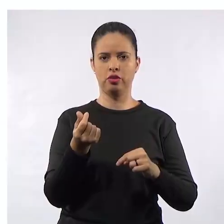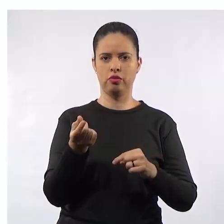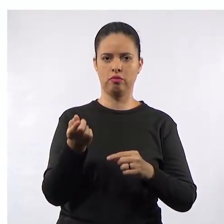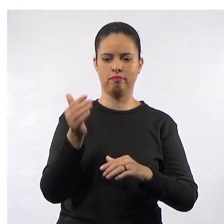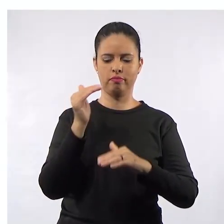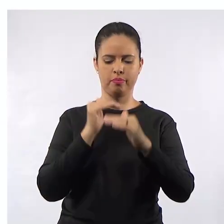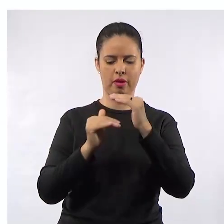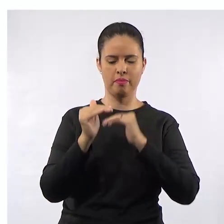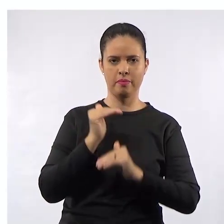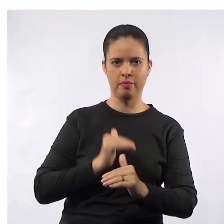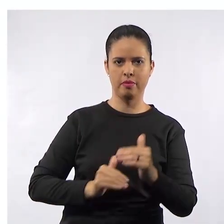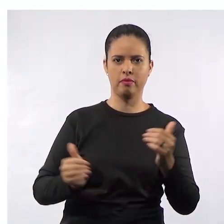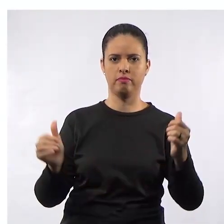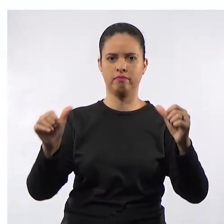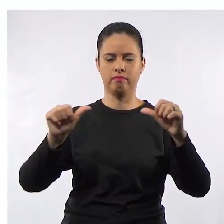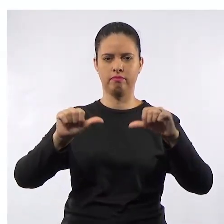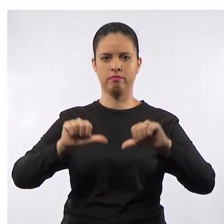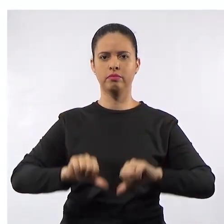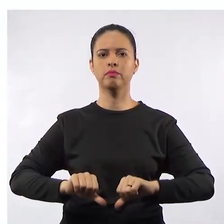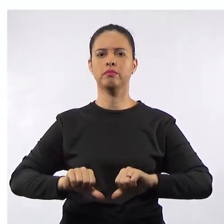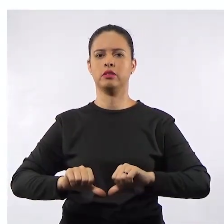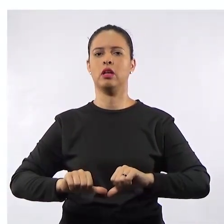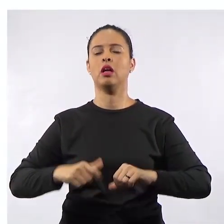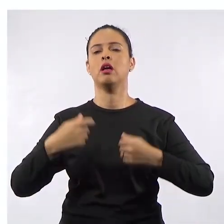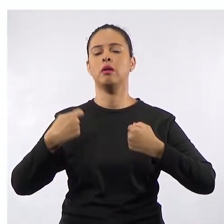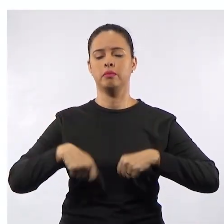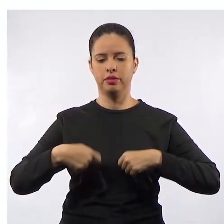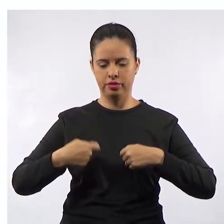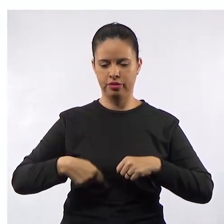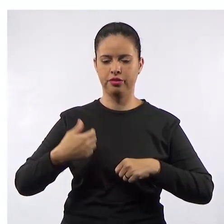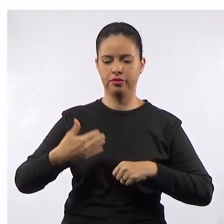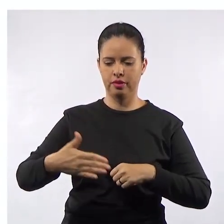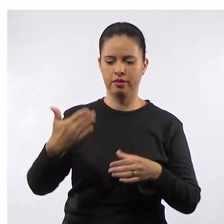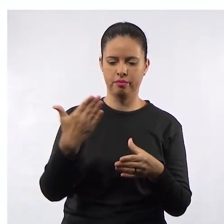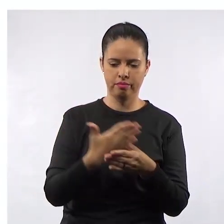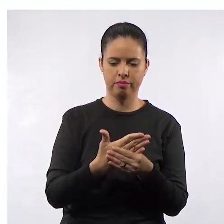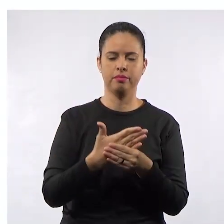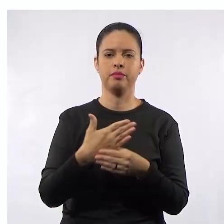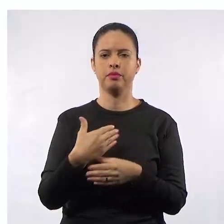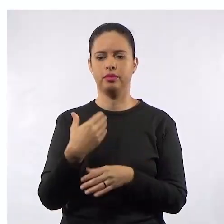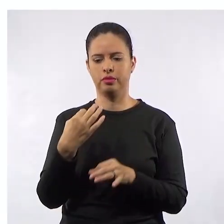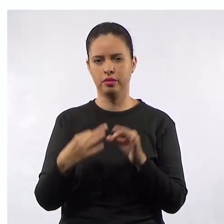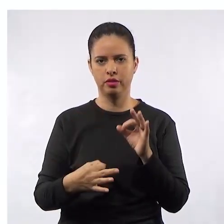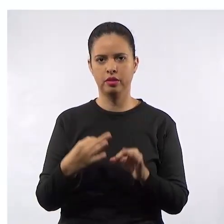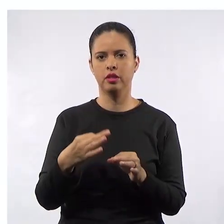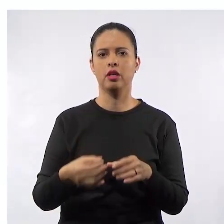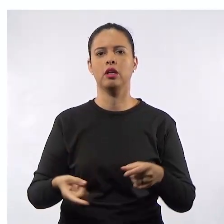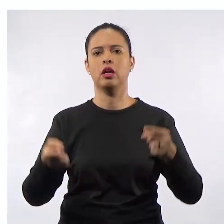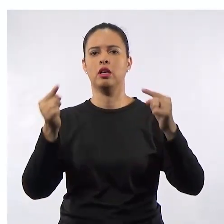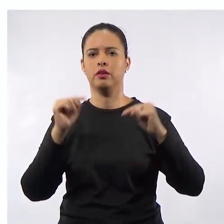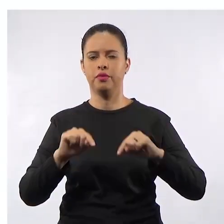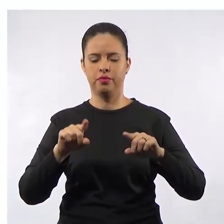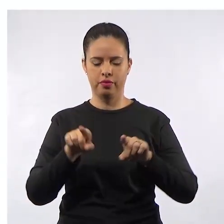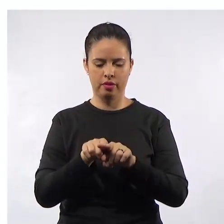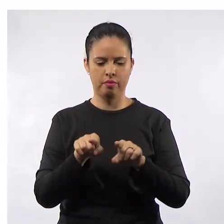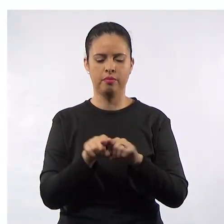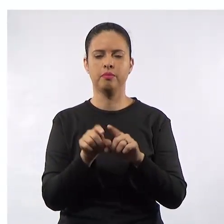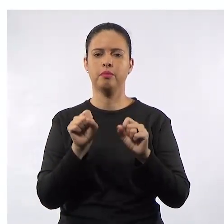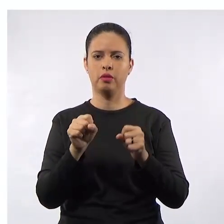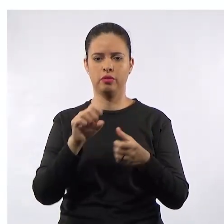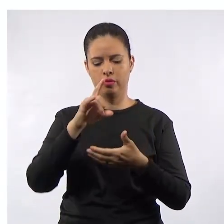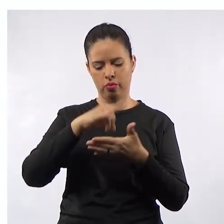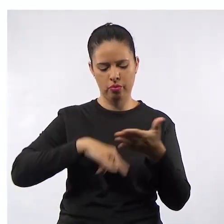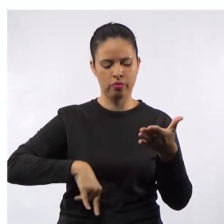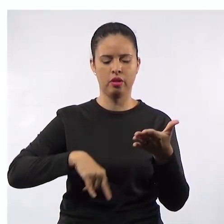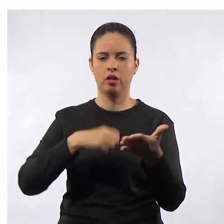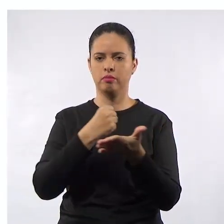um dos fatores também né que precisa passar por um processo judicial né e outras causas previstas também no contrato pode ter outras causas lá